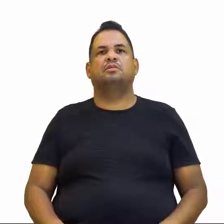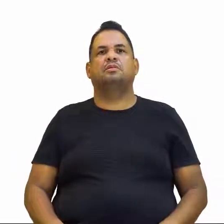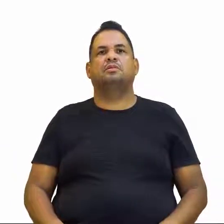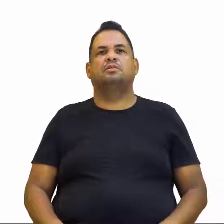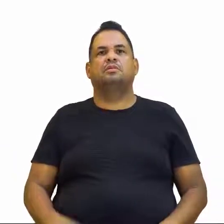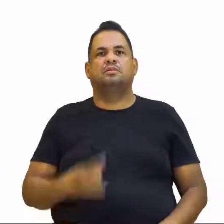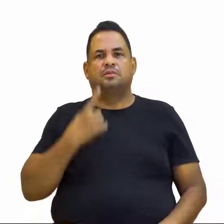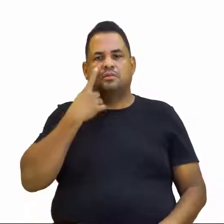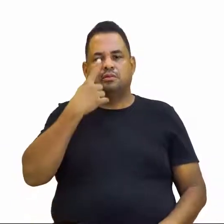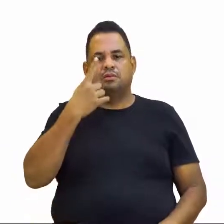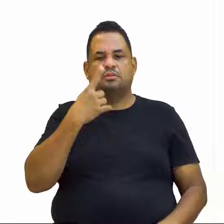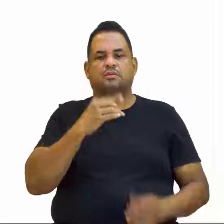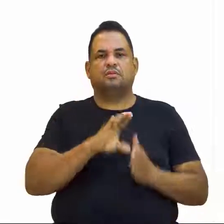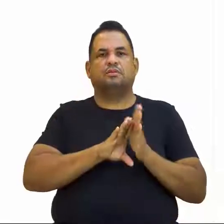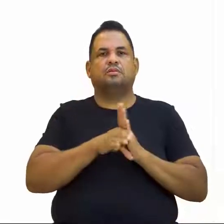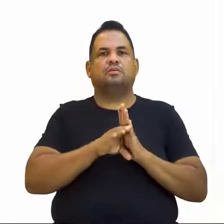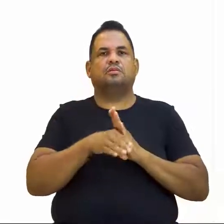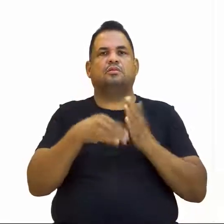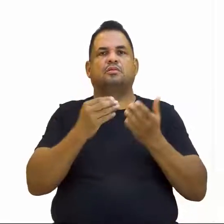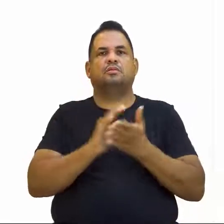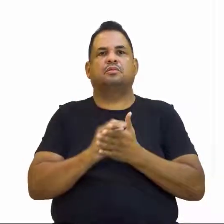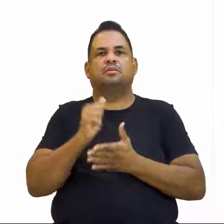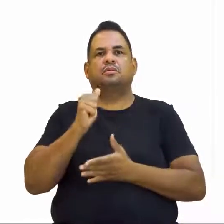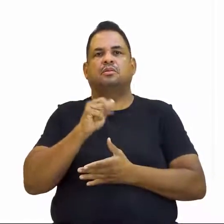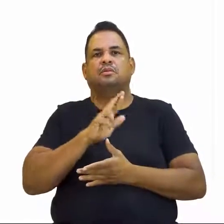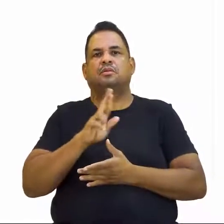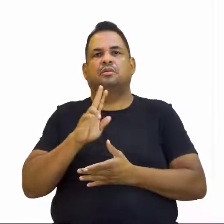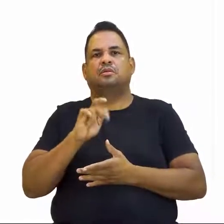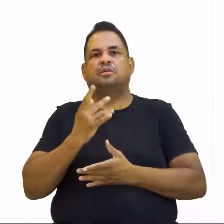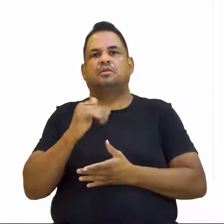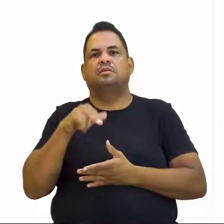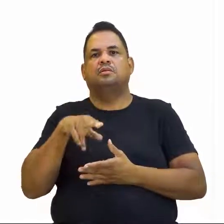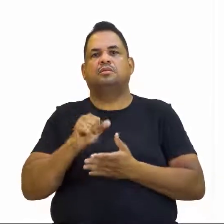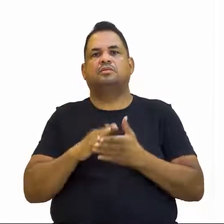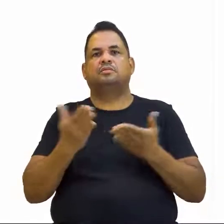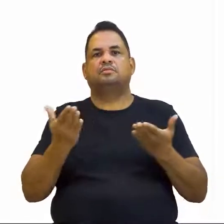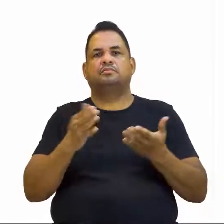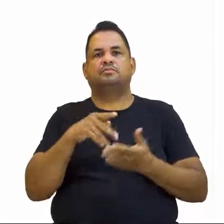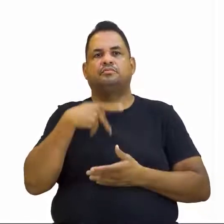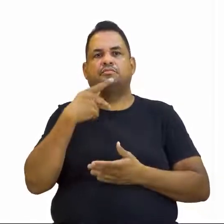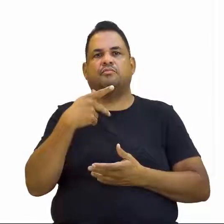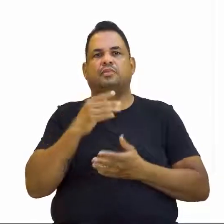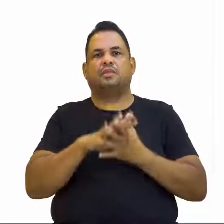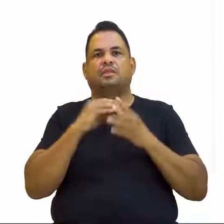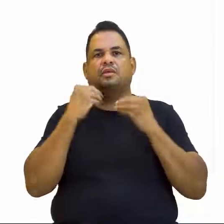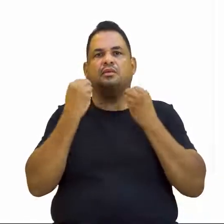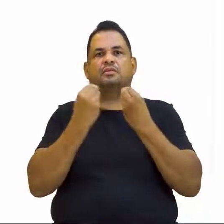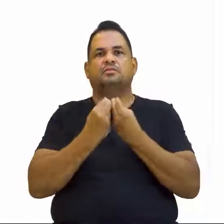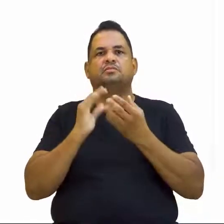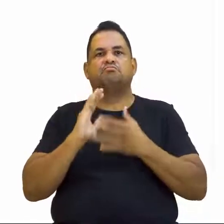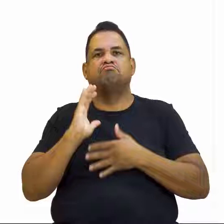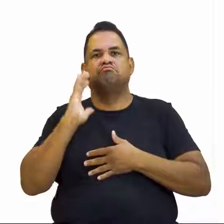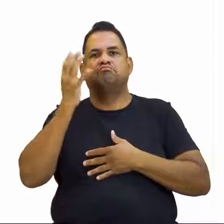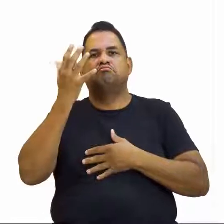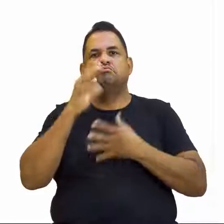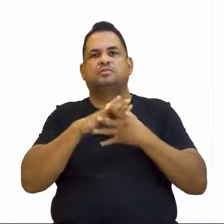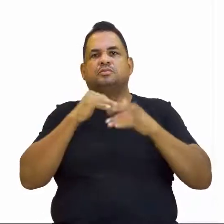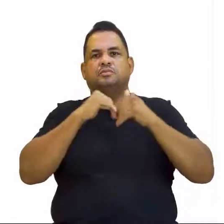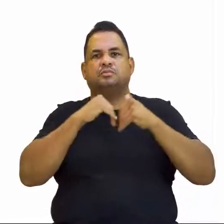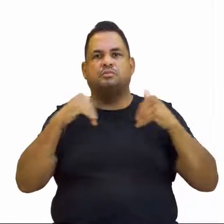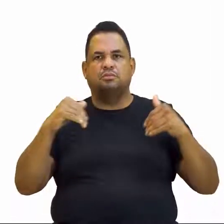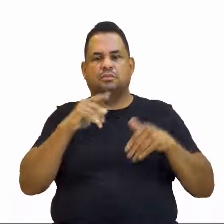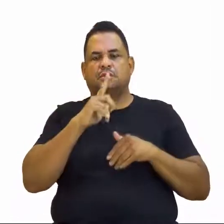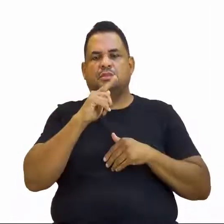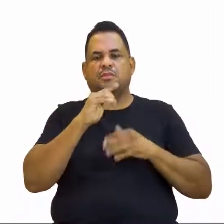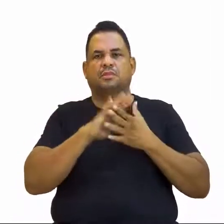viu a definição segundo Arrhenius para as bases, que ele diz que são compostos capazes de se dissociar